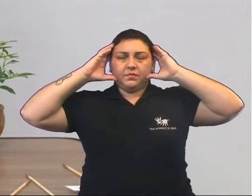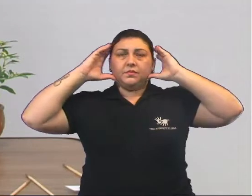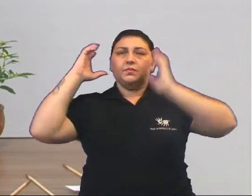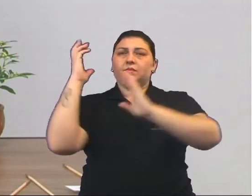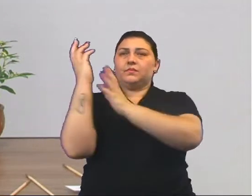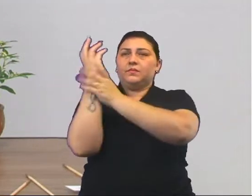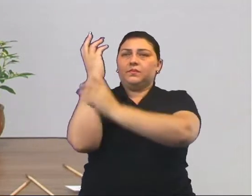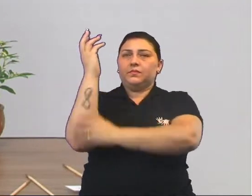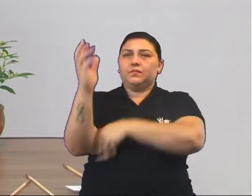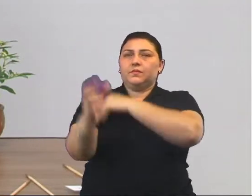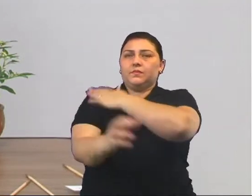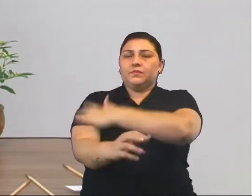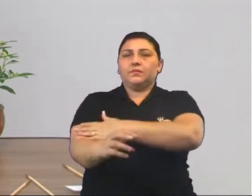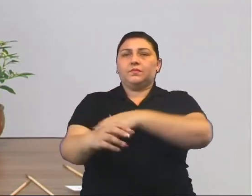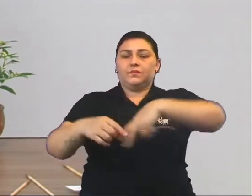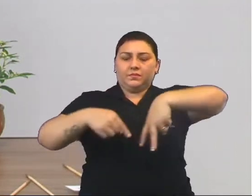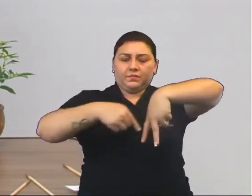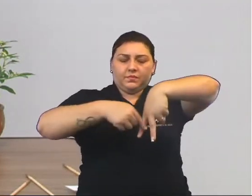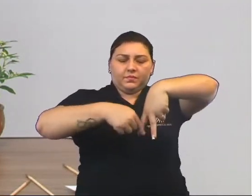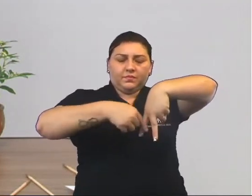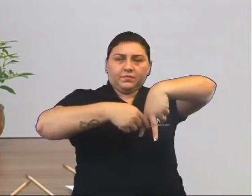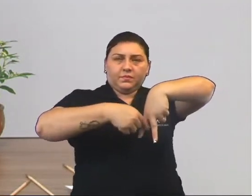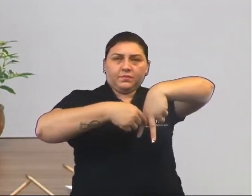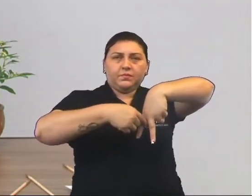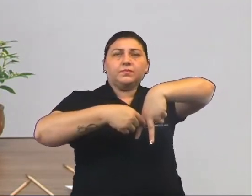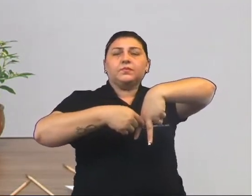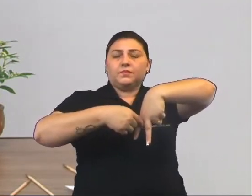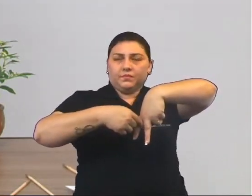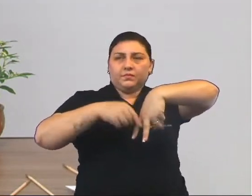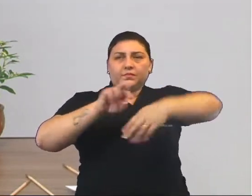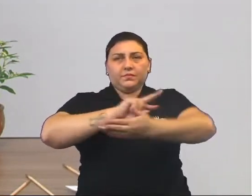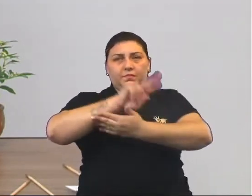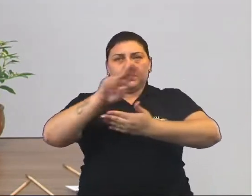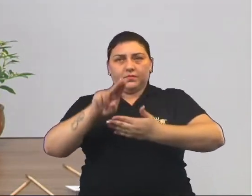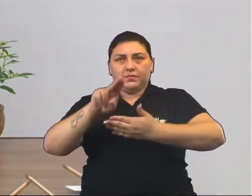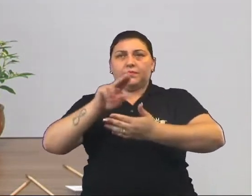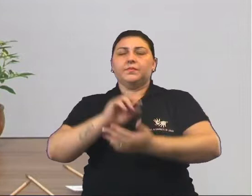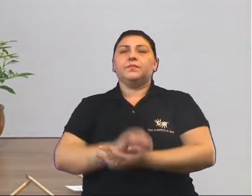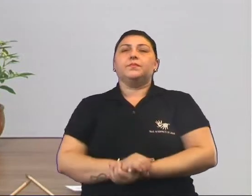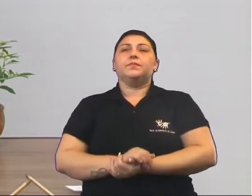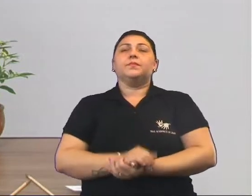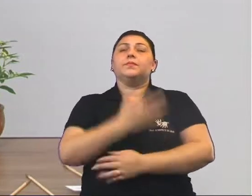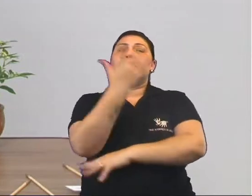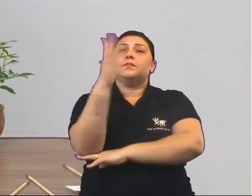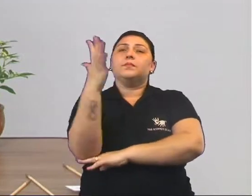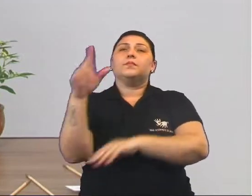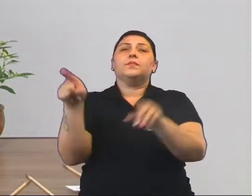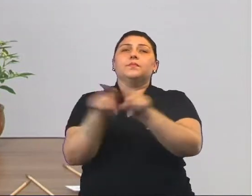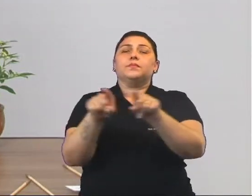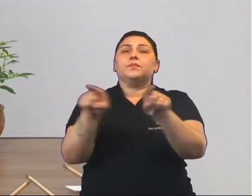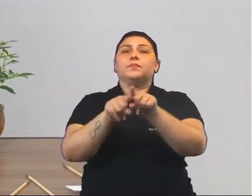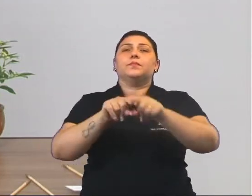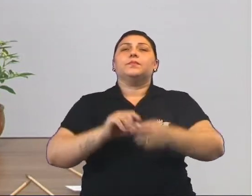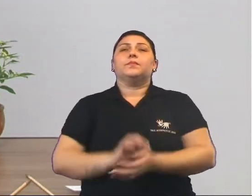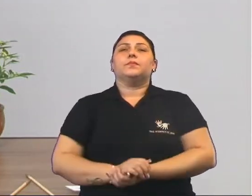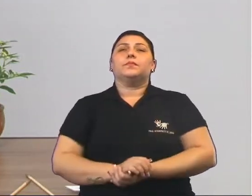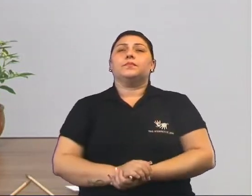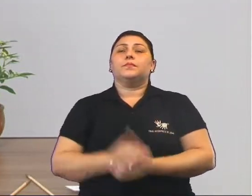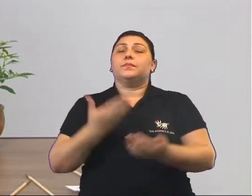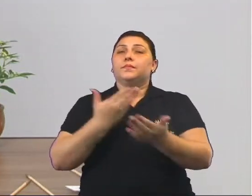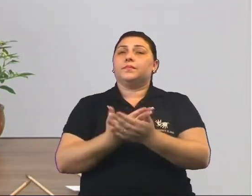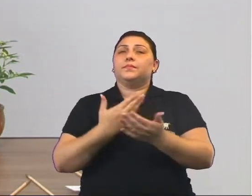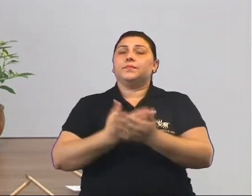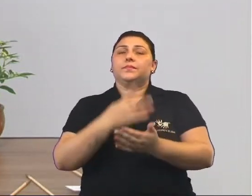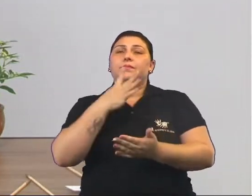os braços, as pernas, né? São várias partes. As plantas também. Vamos, nesta